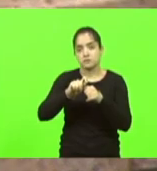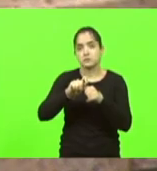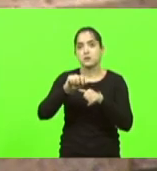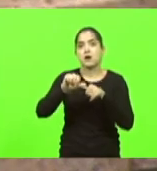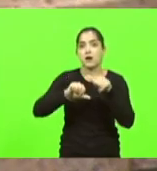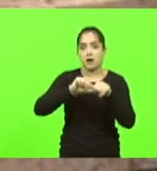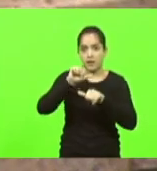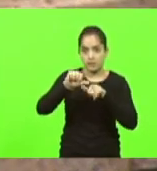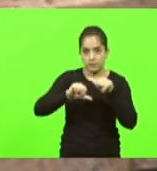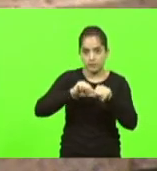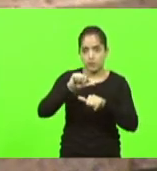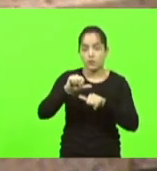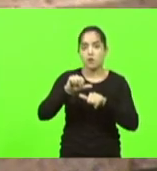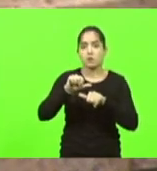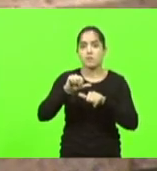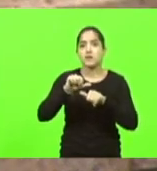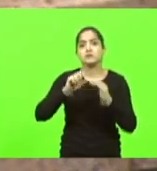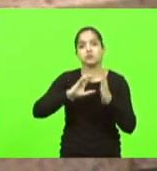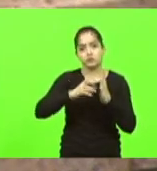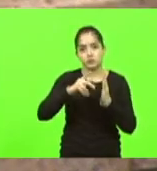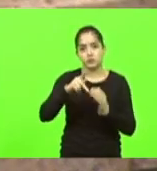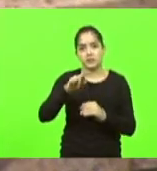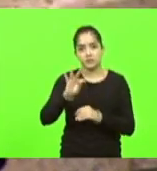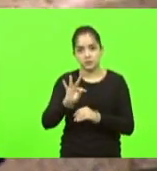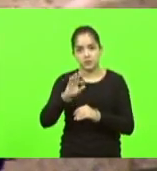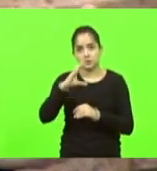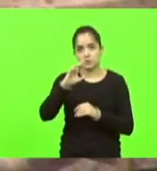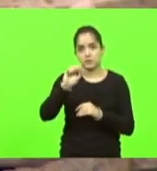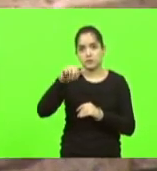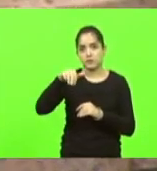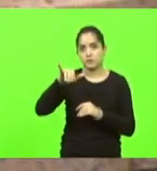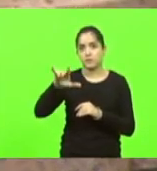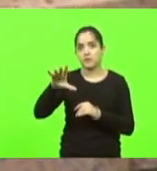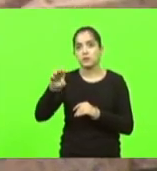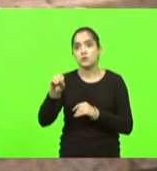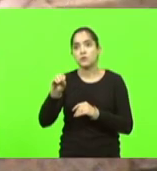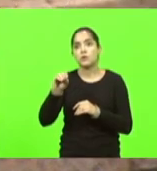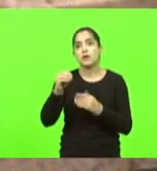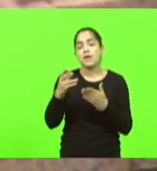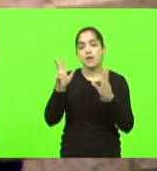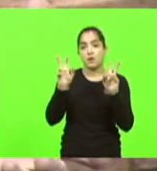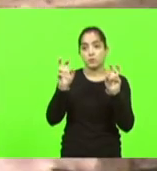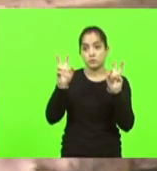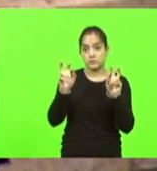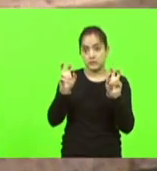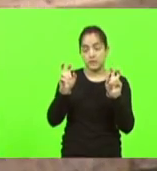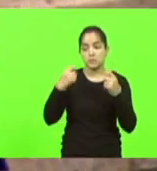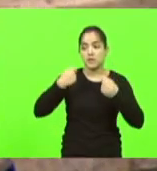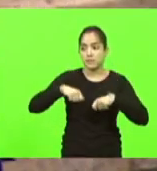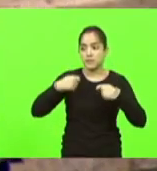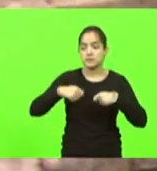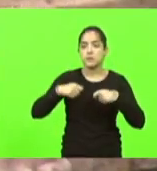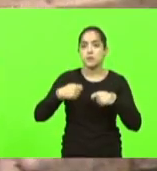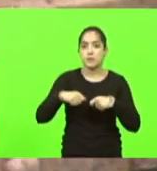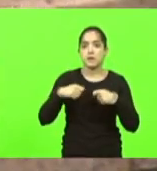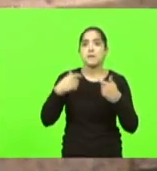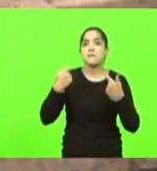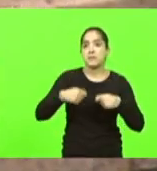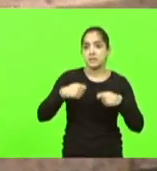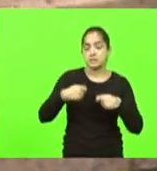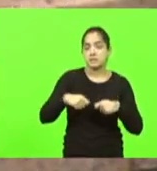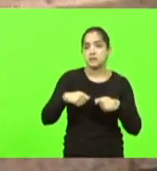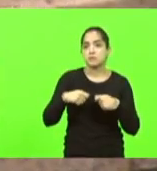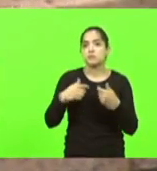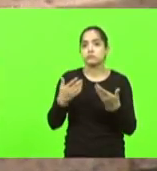Camilo Santana do partido dos trabalhadores ele fez porque necessário porque eu não tenho uma necessário ao Brasil precisamos fazer